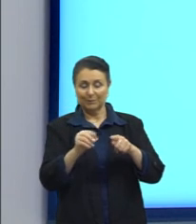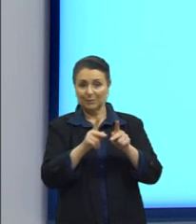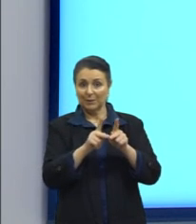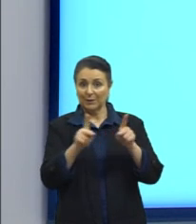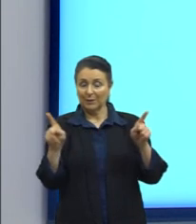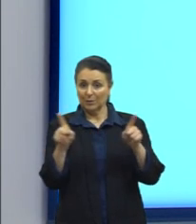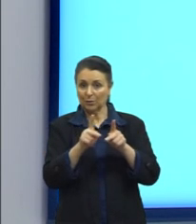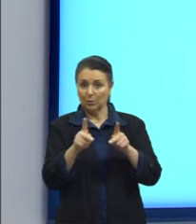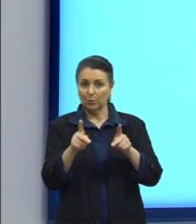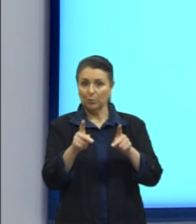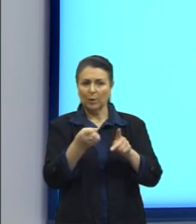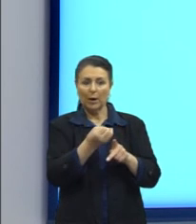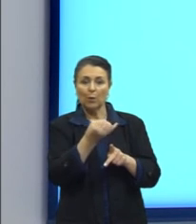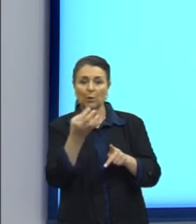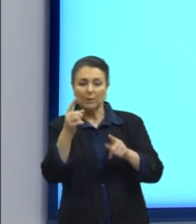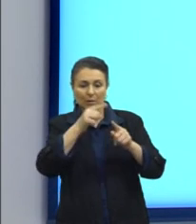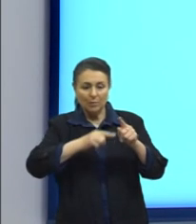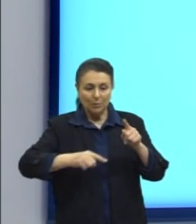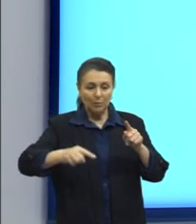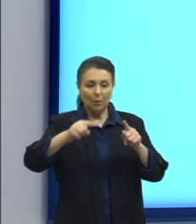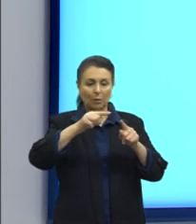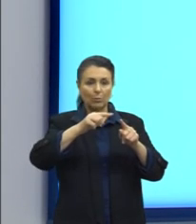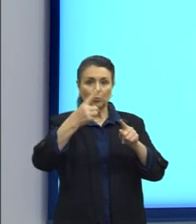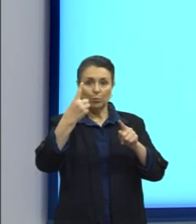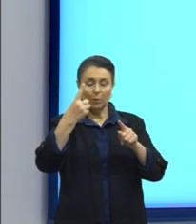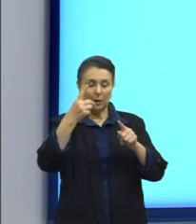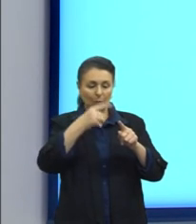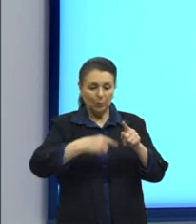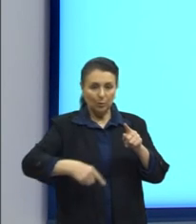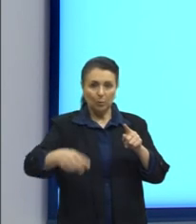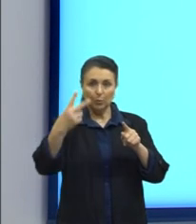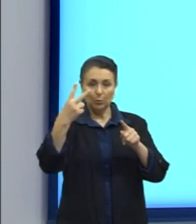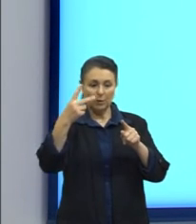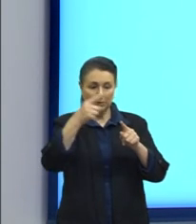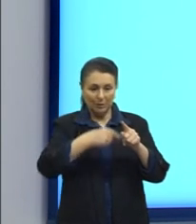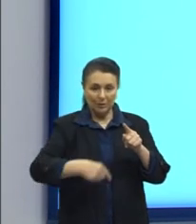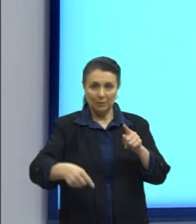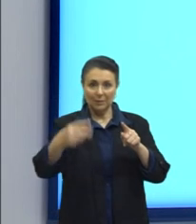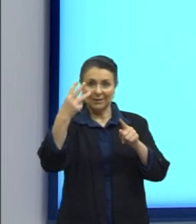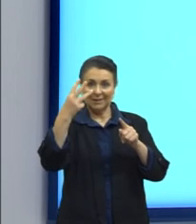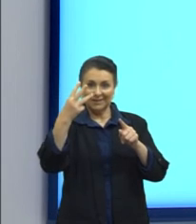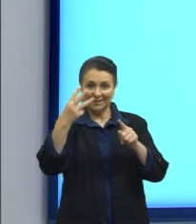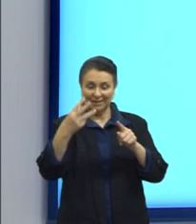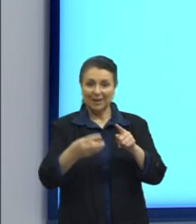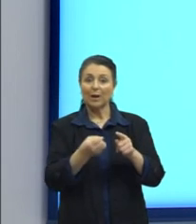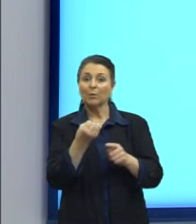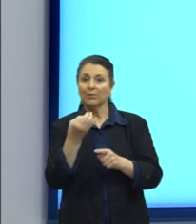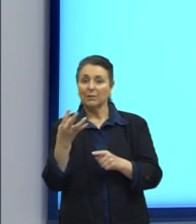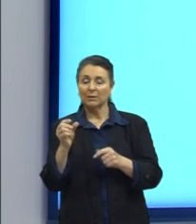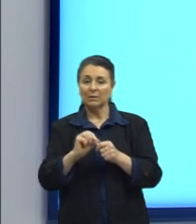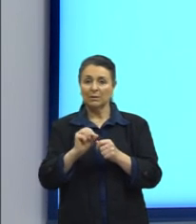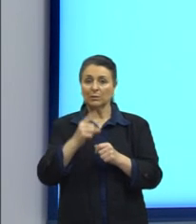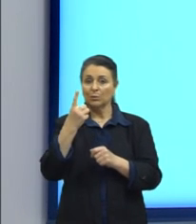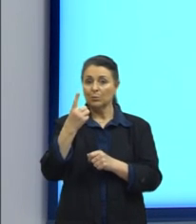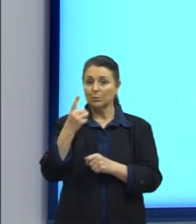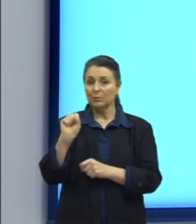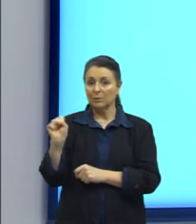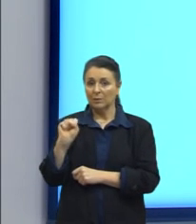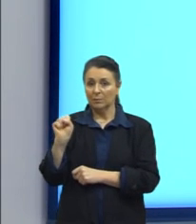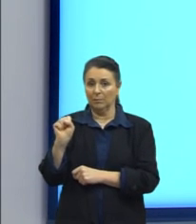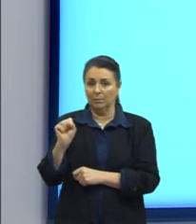é quantas voltas a gente consegue fazer né em um segundo tá basicamente é isso mas a gente vai ver melhor daqui a